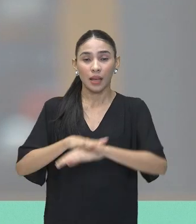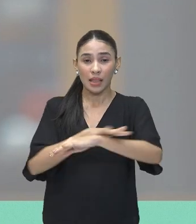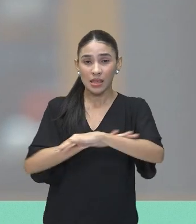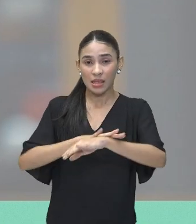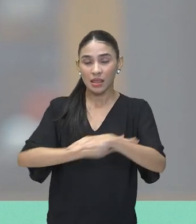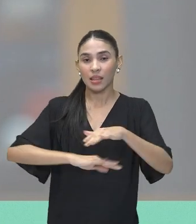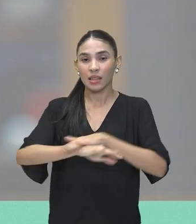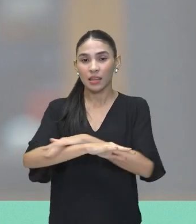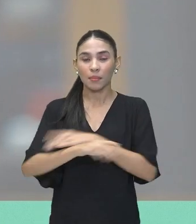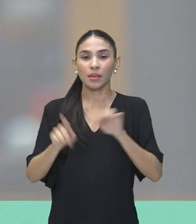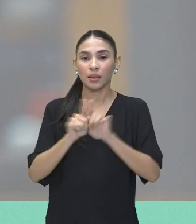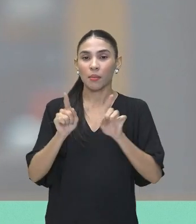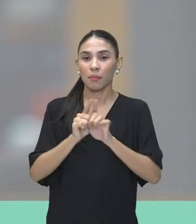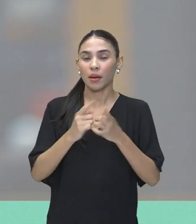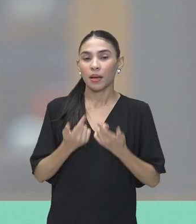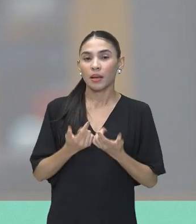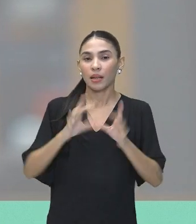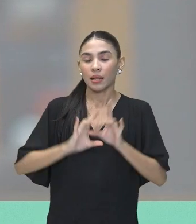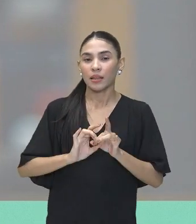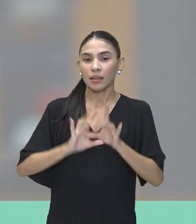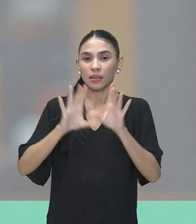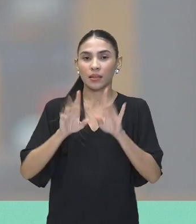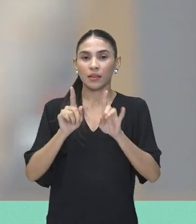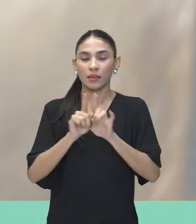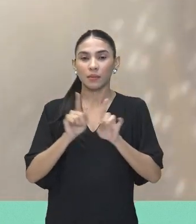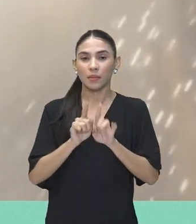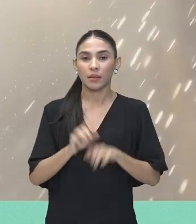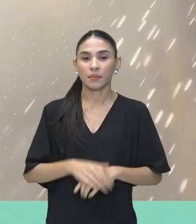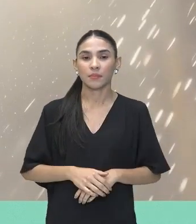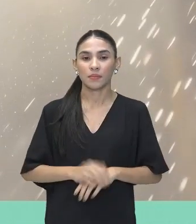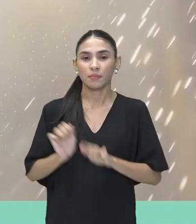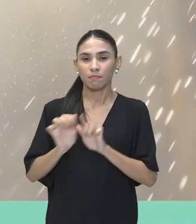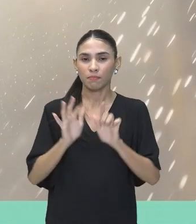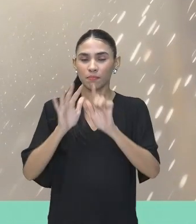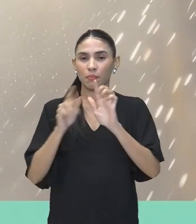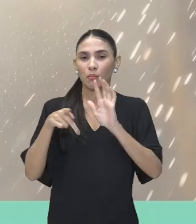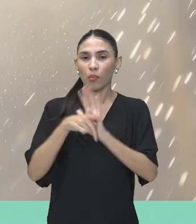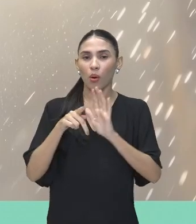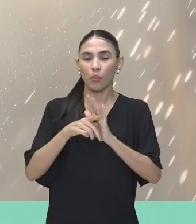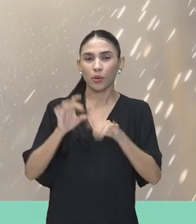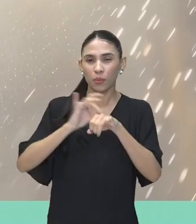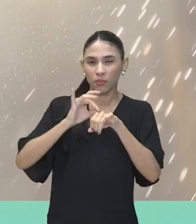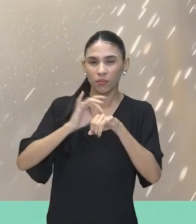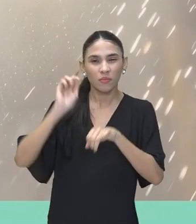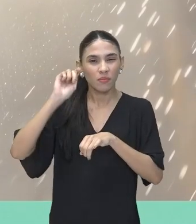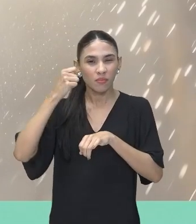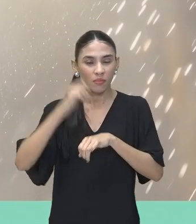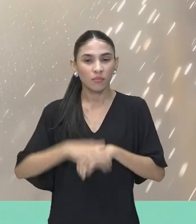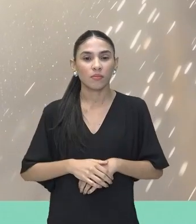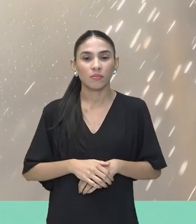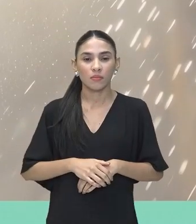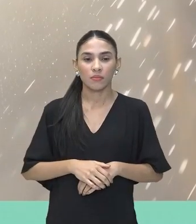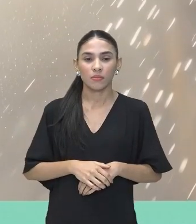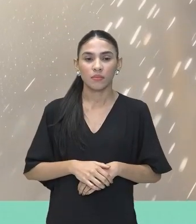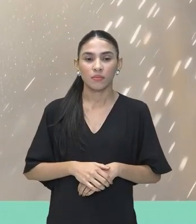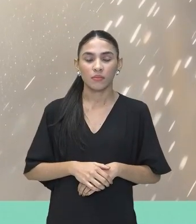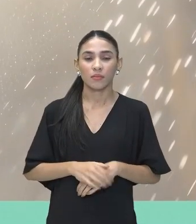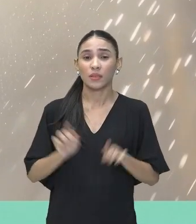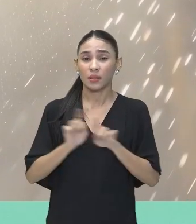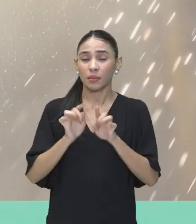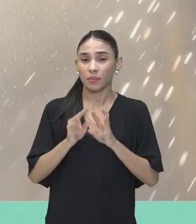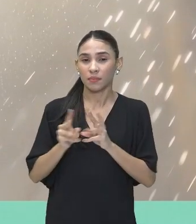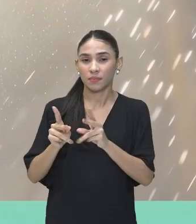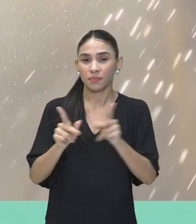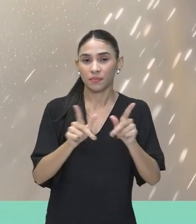que realizam a liquefação e gaseificação de carvão, produção de coque, destilação